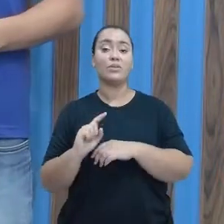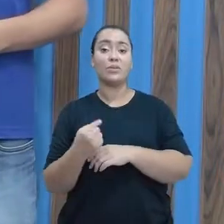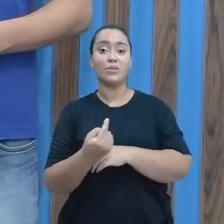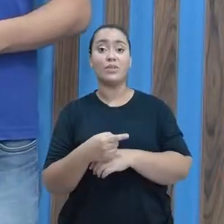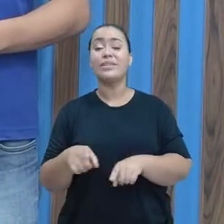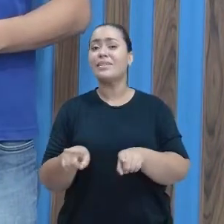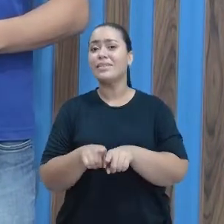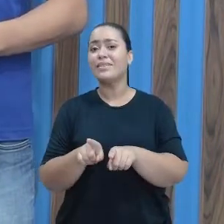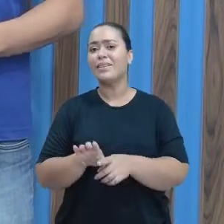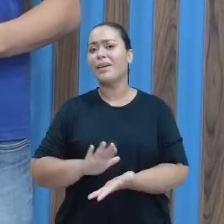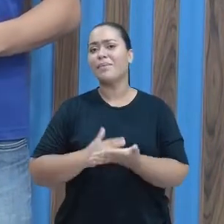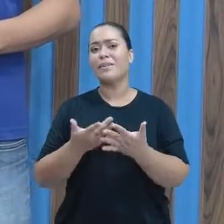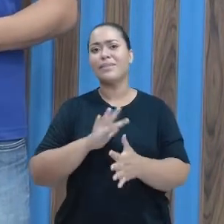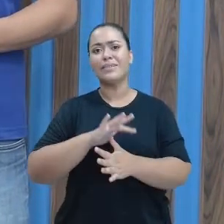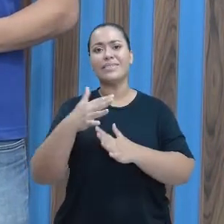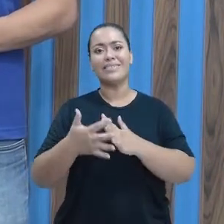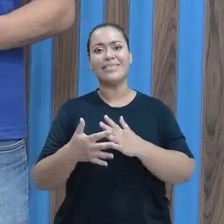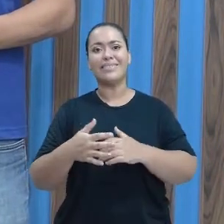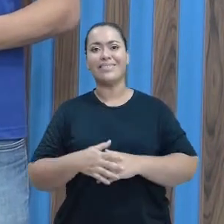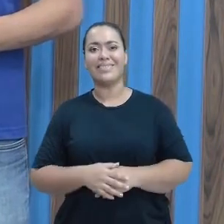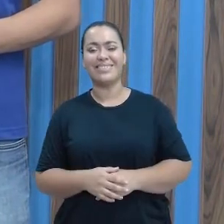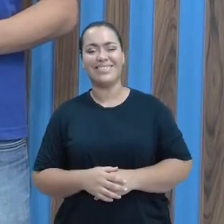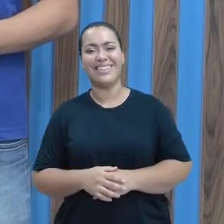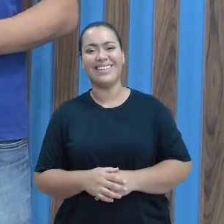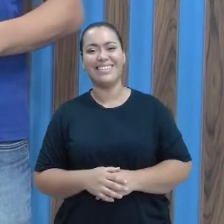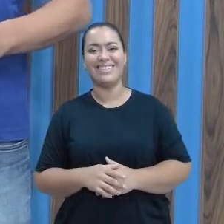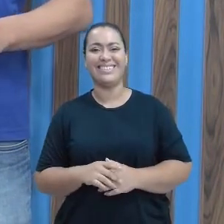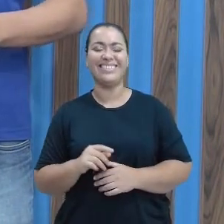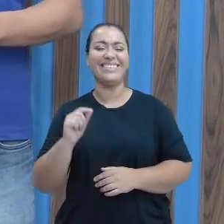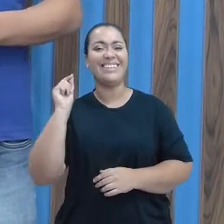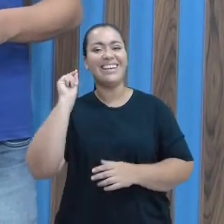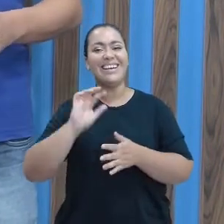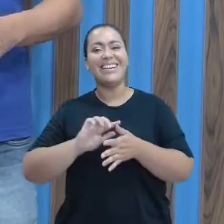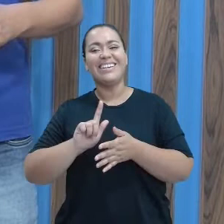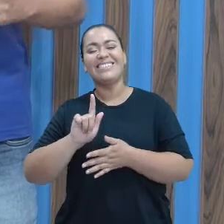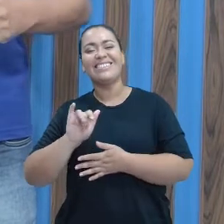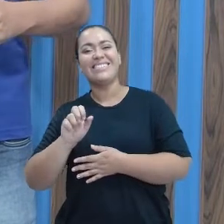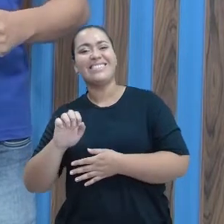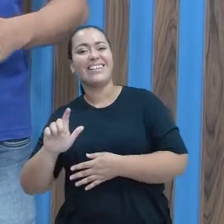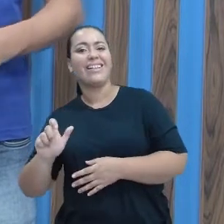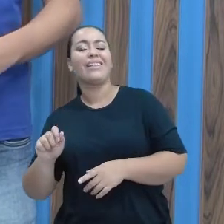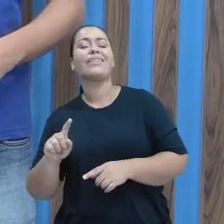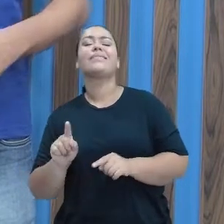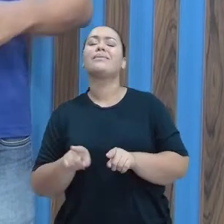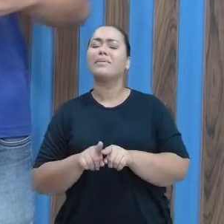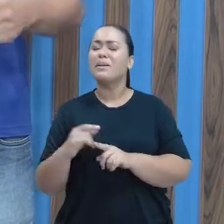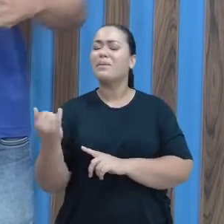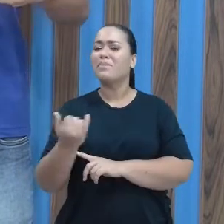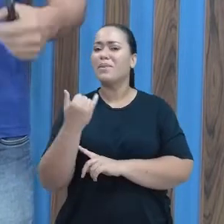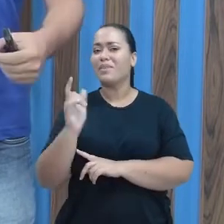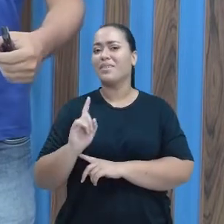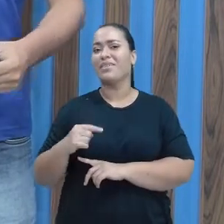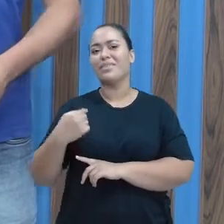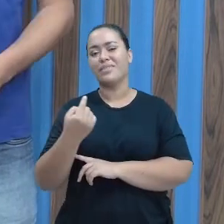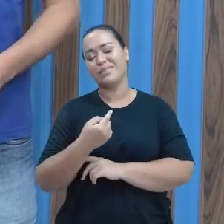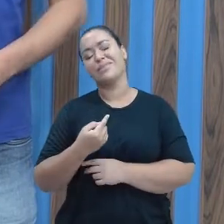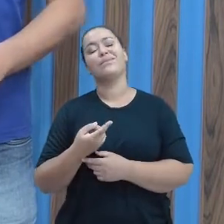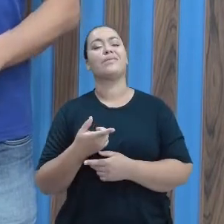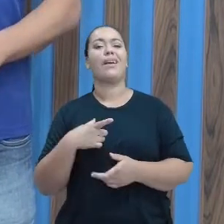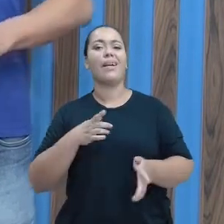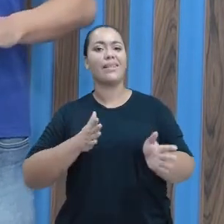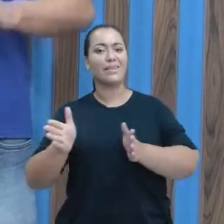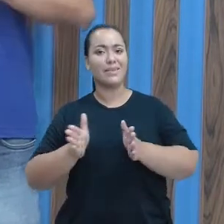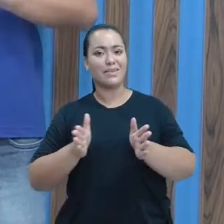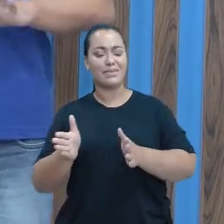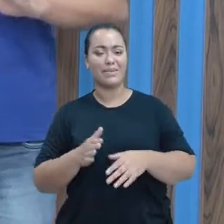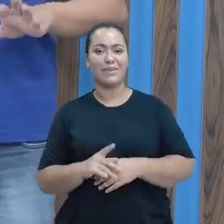nossa intérprete de Libras, Elaine Albuquerque, que faz esse trabalho sempre muito importante para que as nossas aulas cheguem a todos e todas, tá?